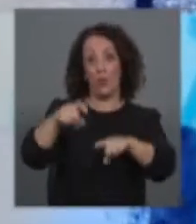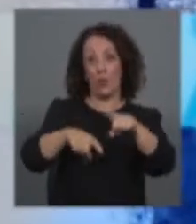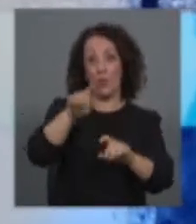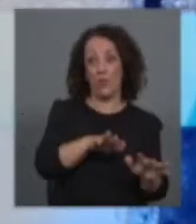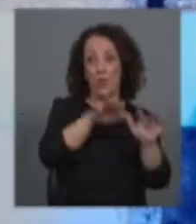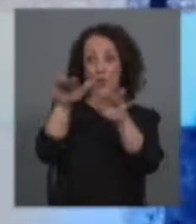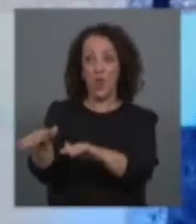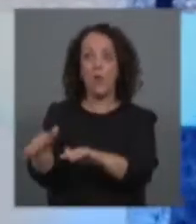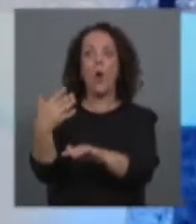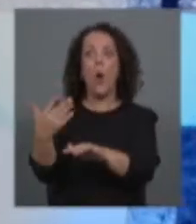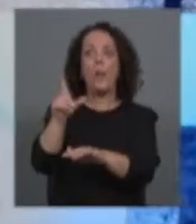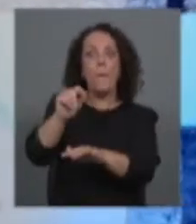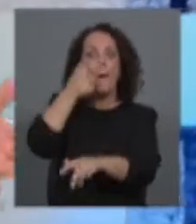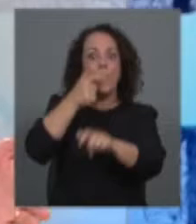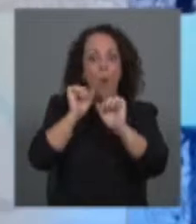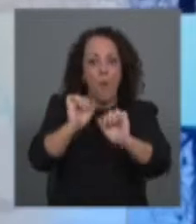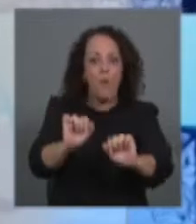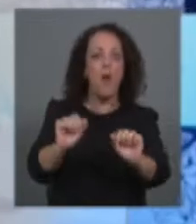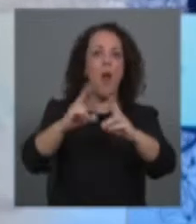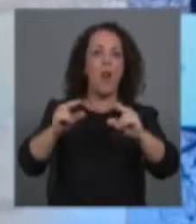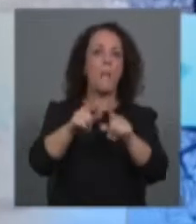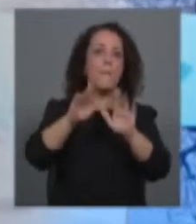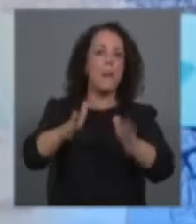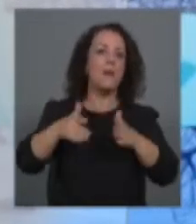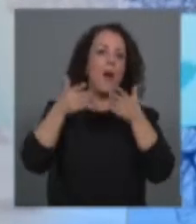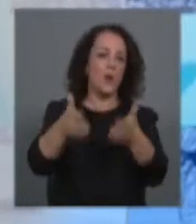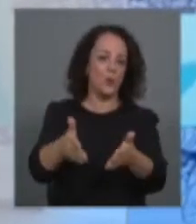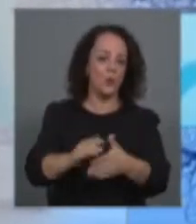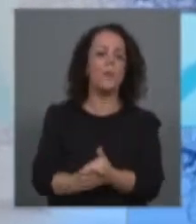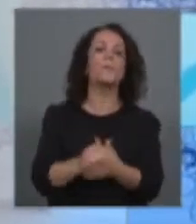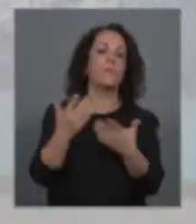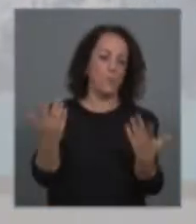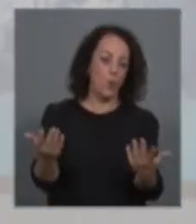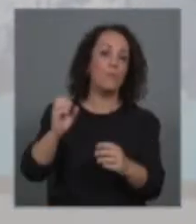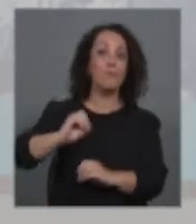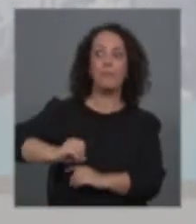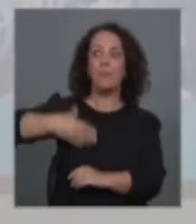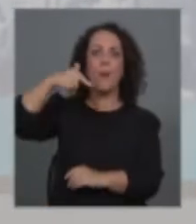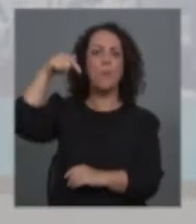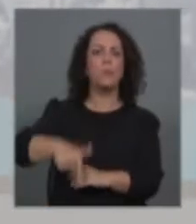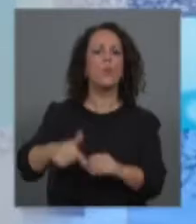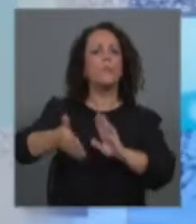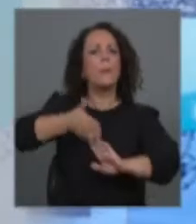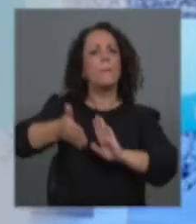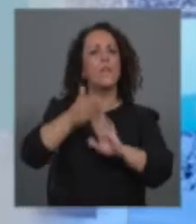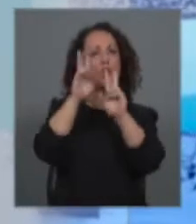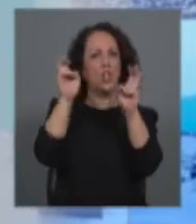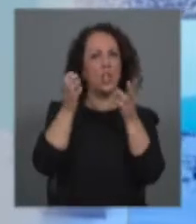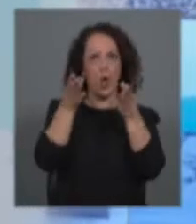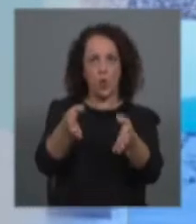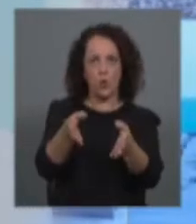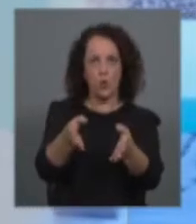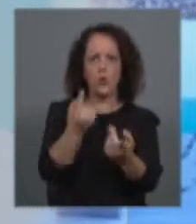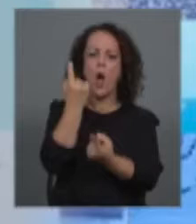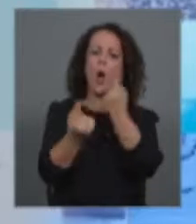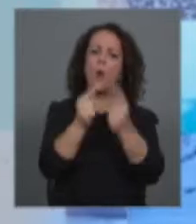ajuda. E é isso que temos estado a fazer. Portanto, uma primeira ajuda foi uma ajuda de emergência, que estivemos a ajudar algumas